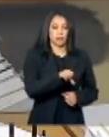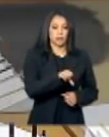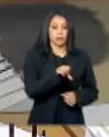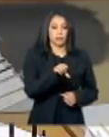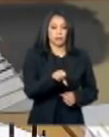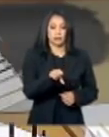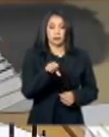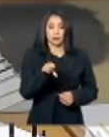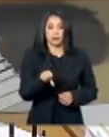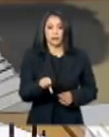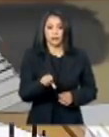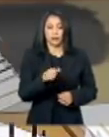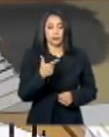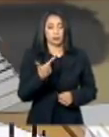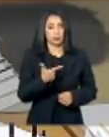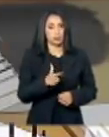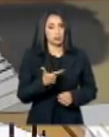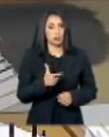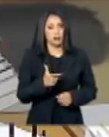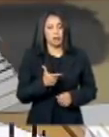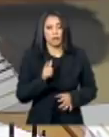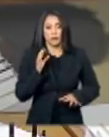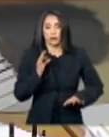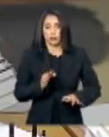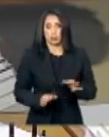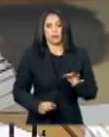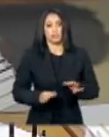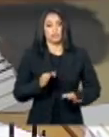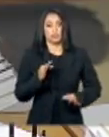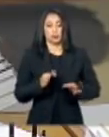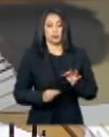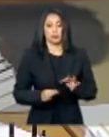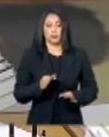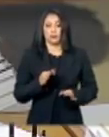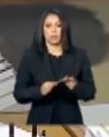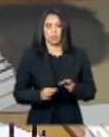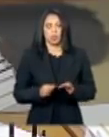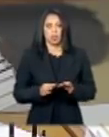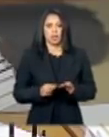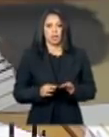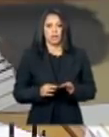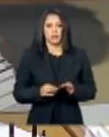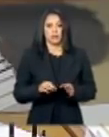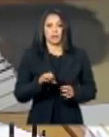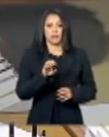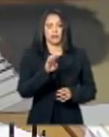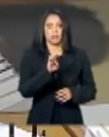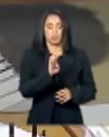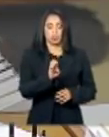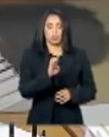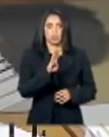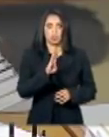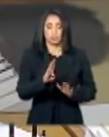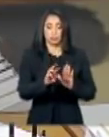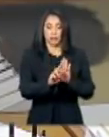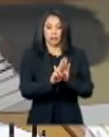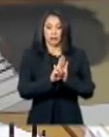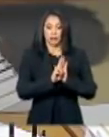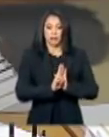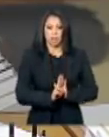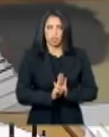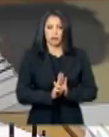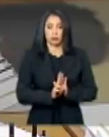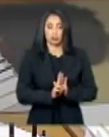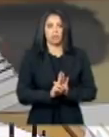nem mesmo no julgamento dos embargos declaratórios apreciação da